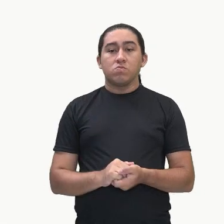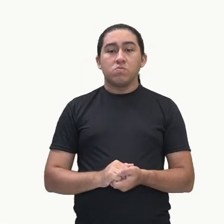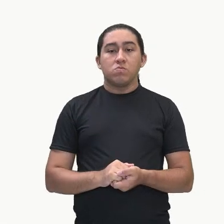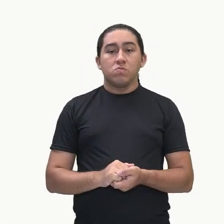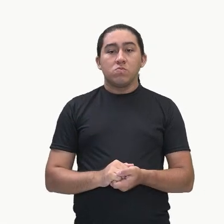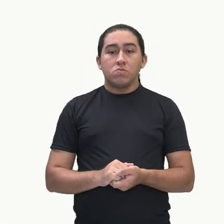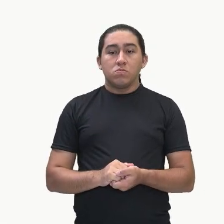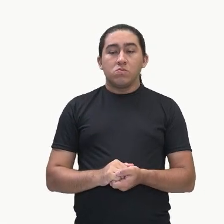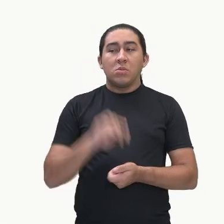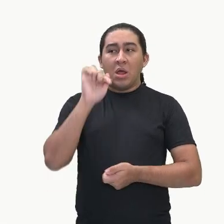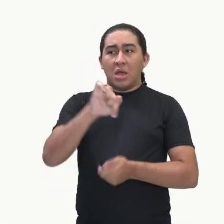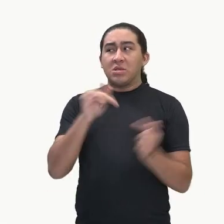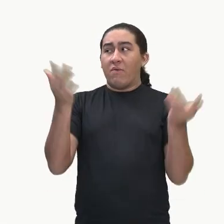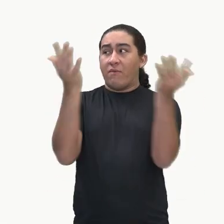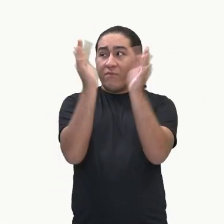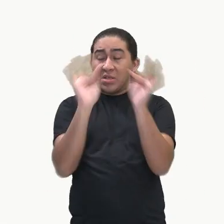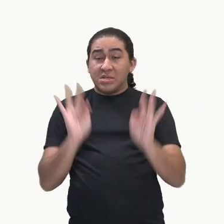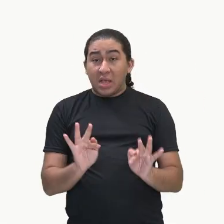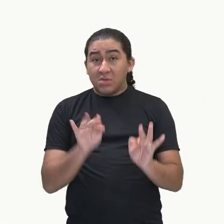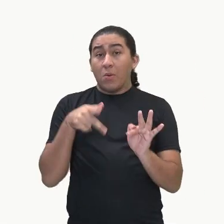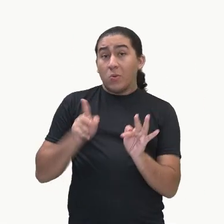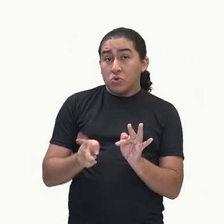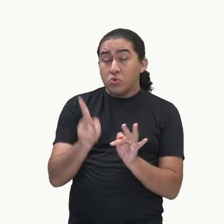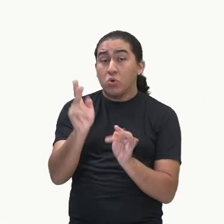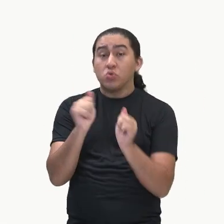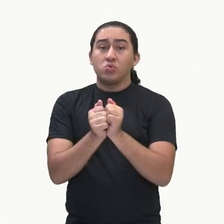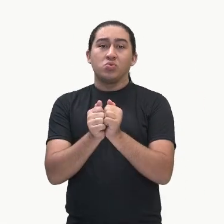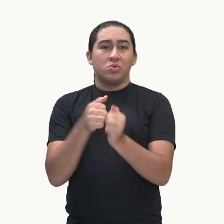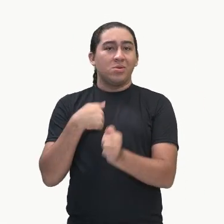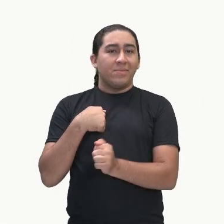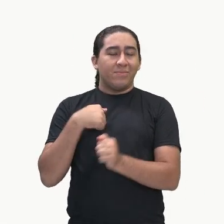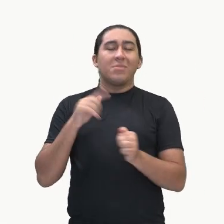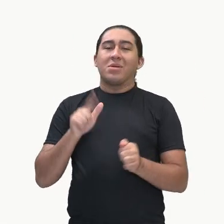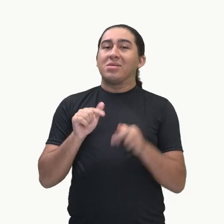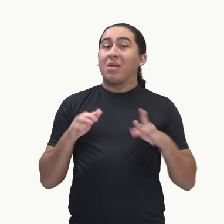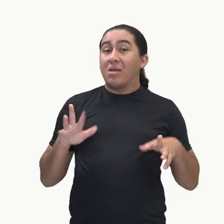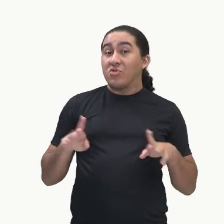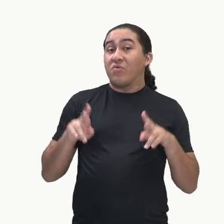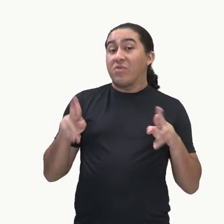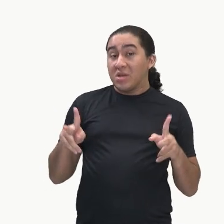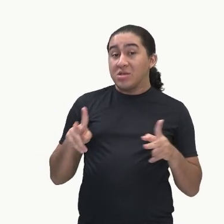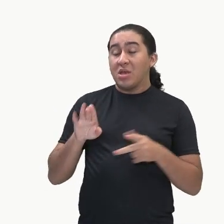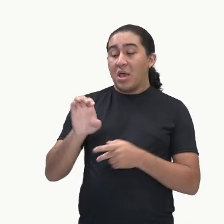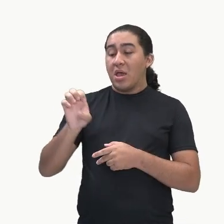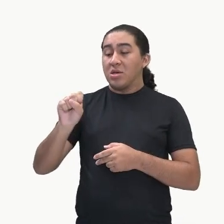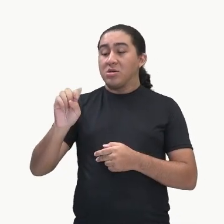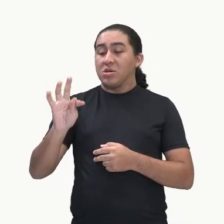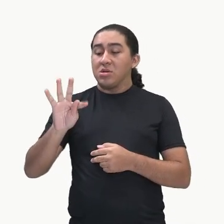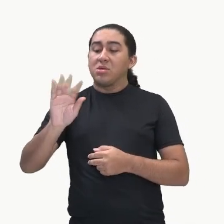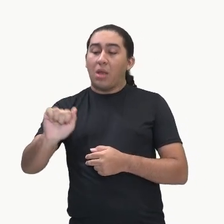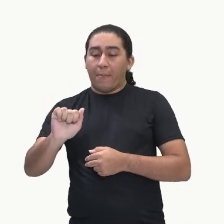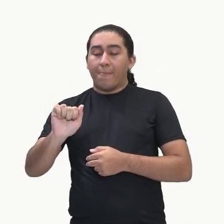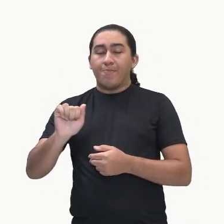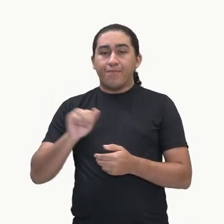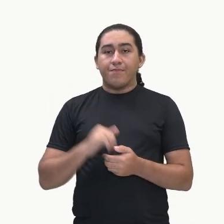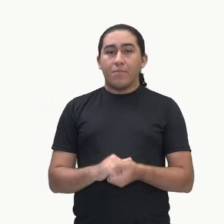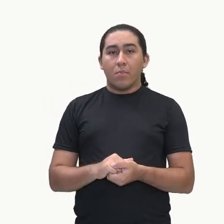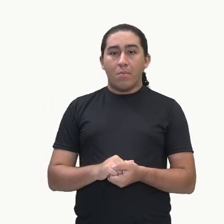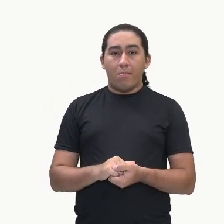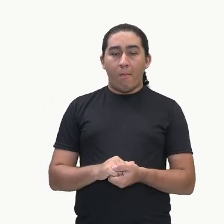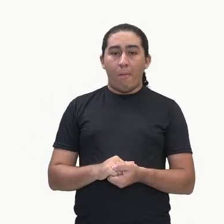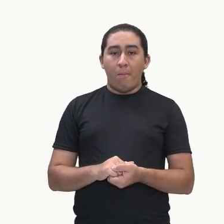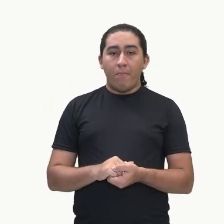aquela alegria ainda está comigo, é diferente, veja só, está comigo, aquela alegria